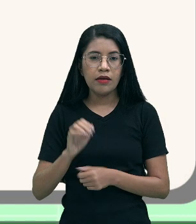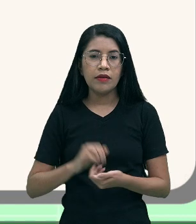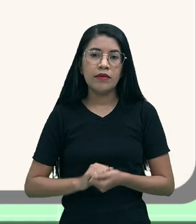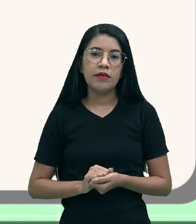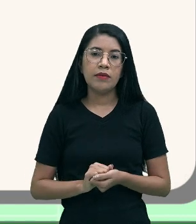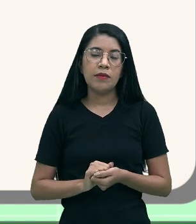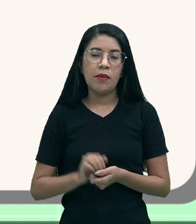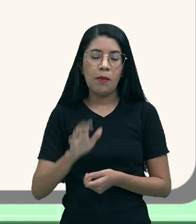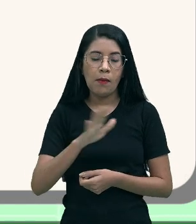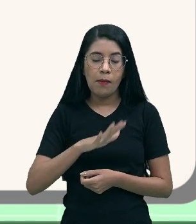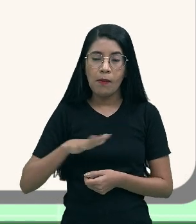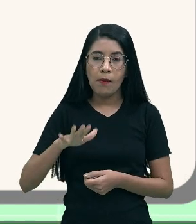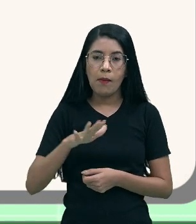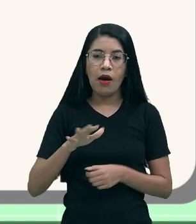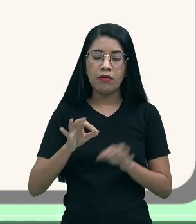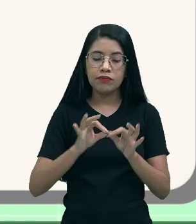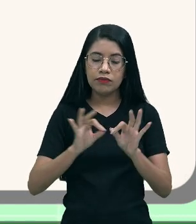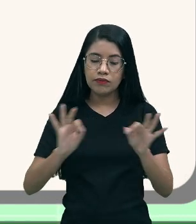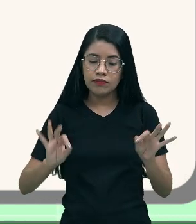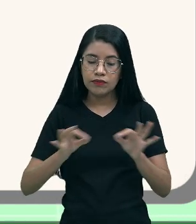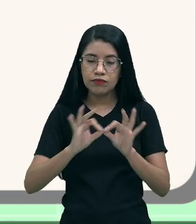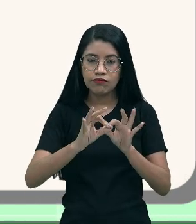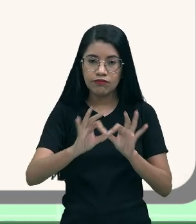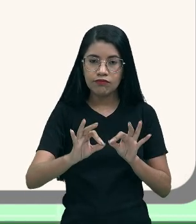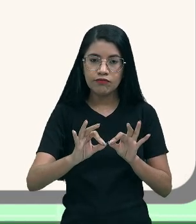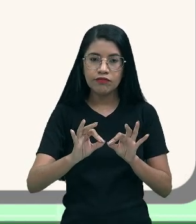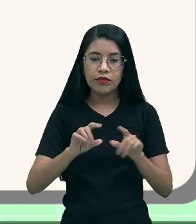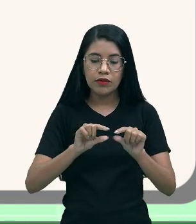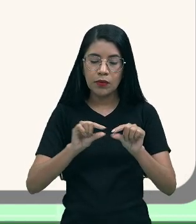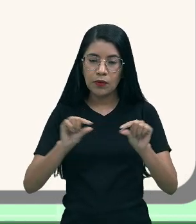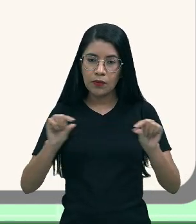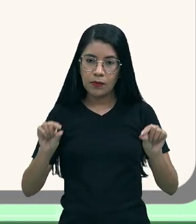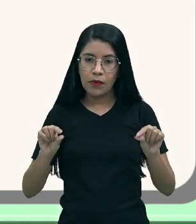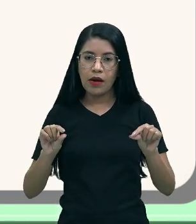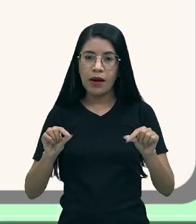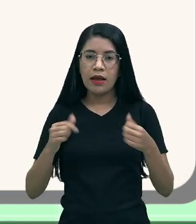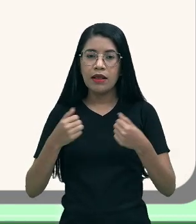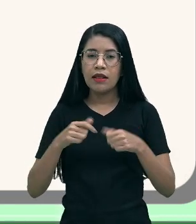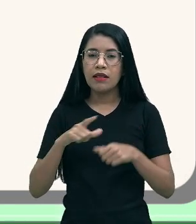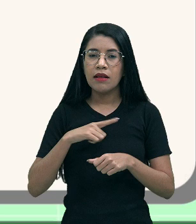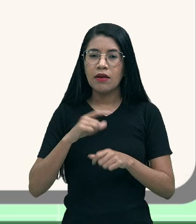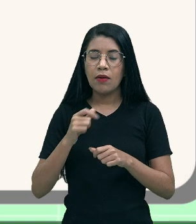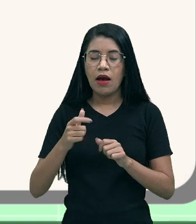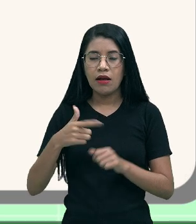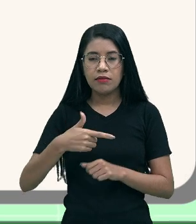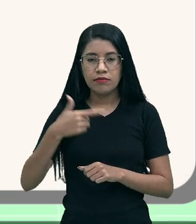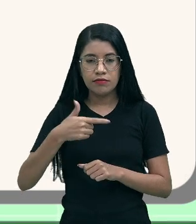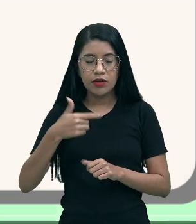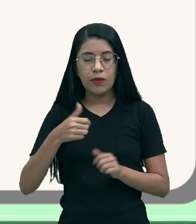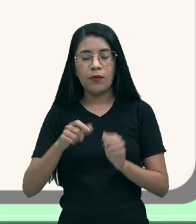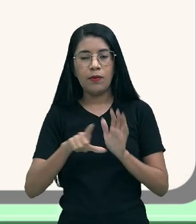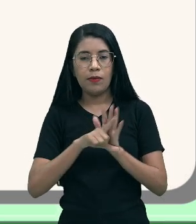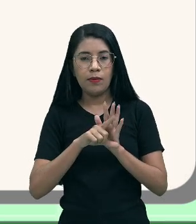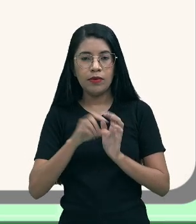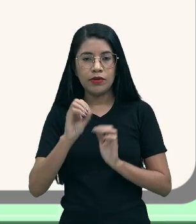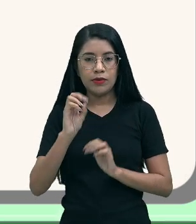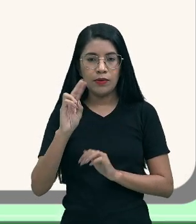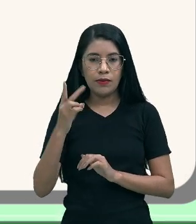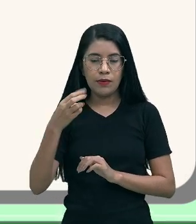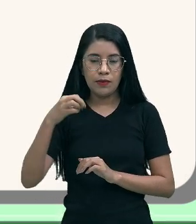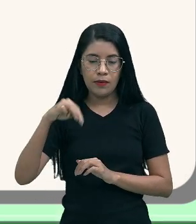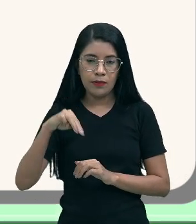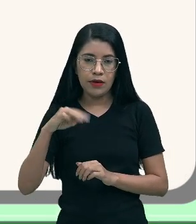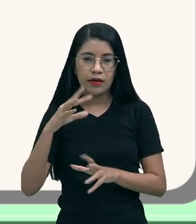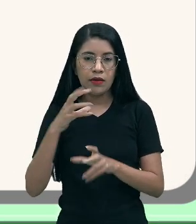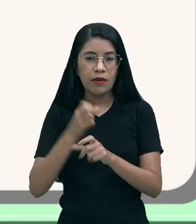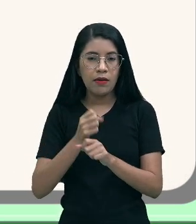área transversal e o comprimento do resistor, nós temos aí a segunda lei de Ohm. A equação matemática,